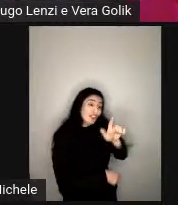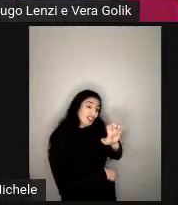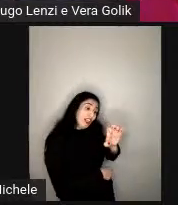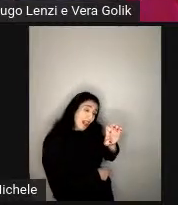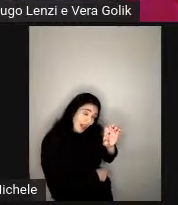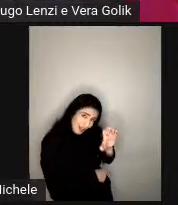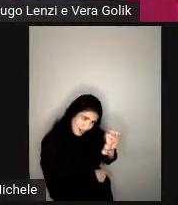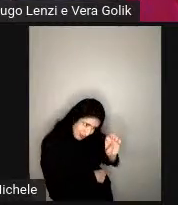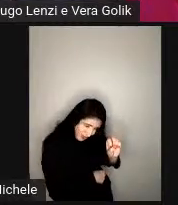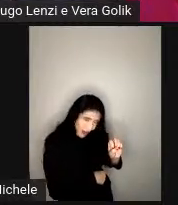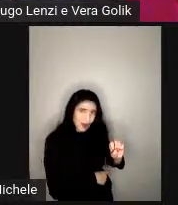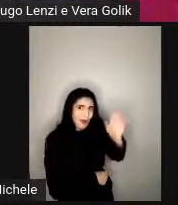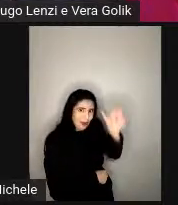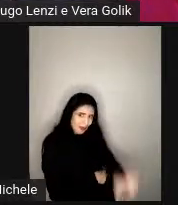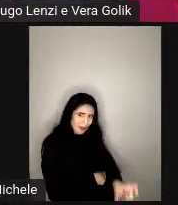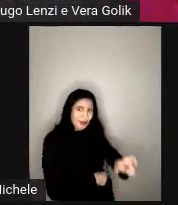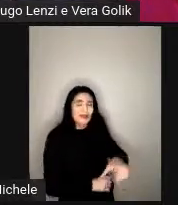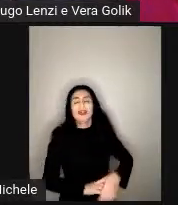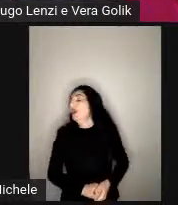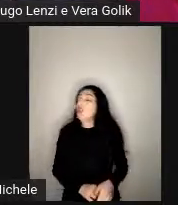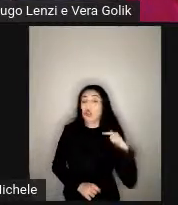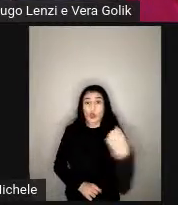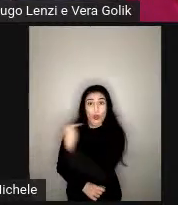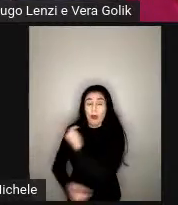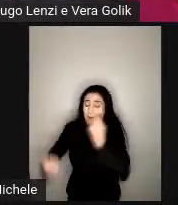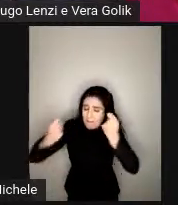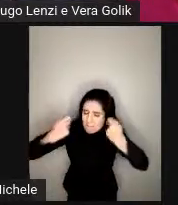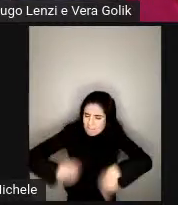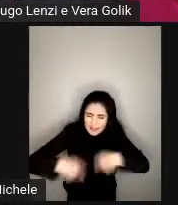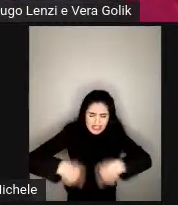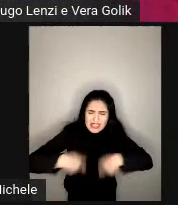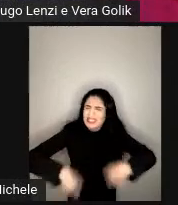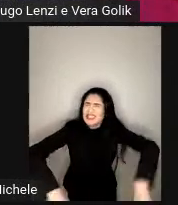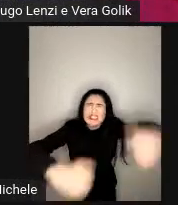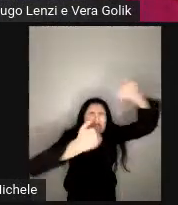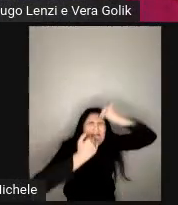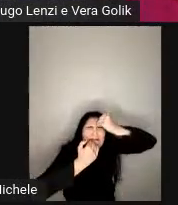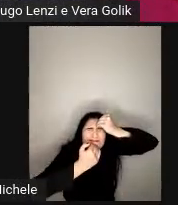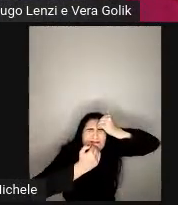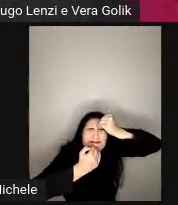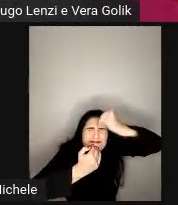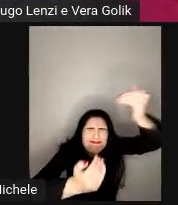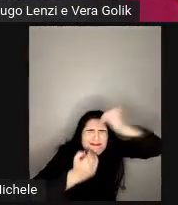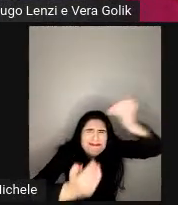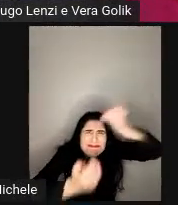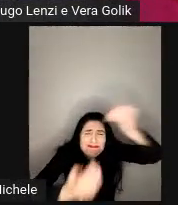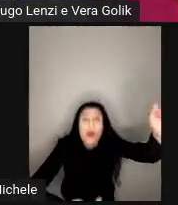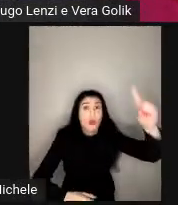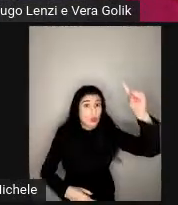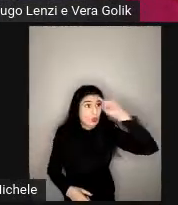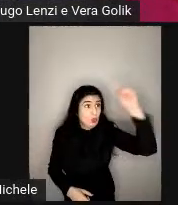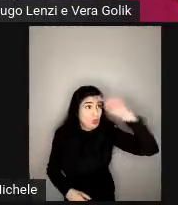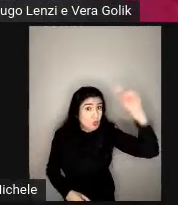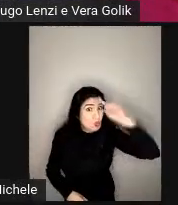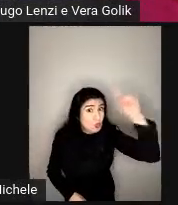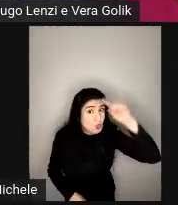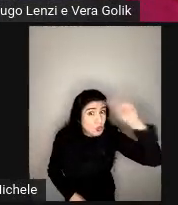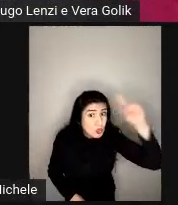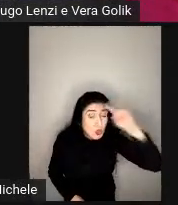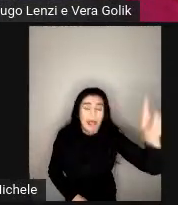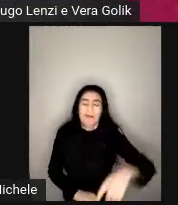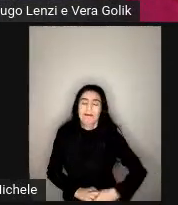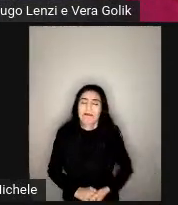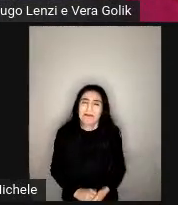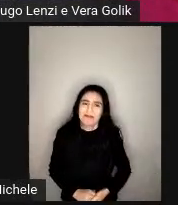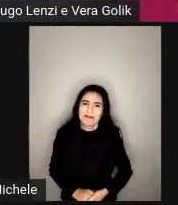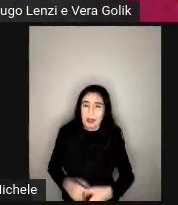Gente, nós precisamos ter essa gratidão todos os dias por o doutor